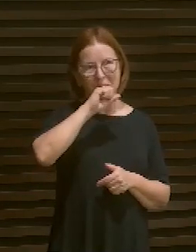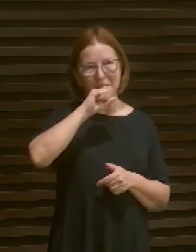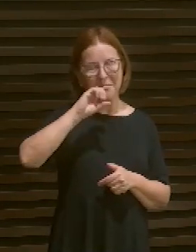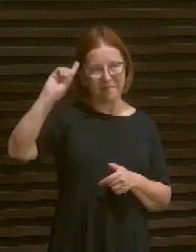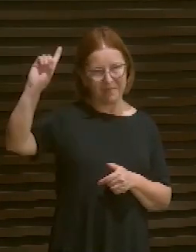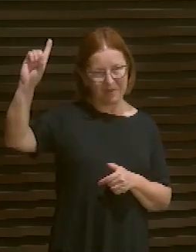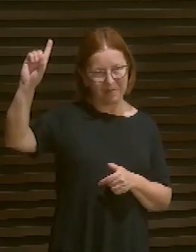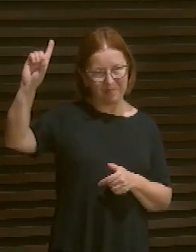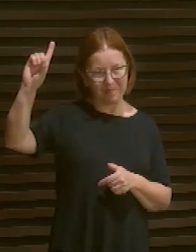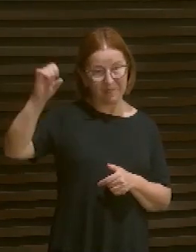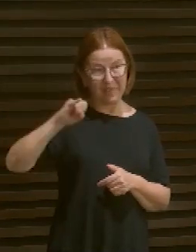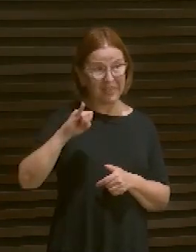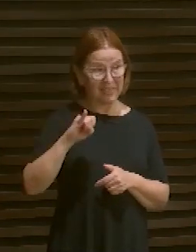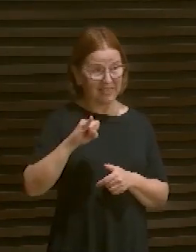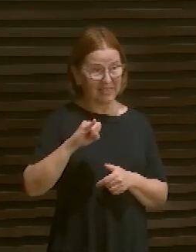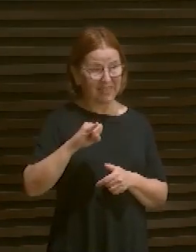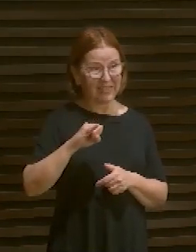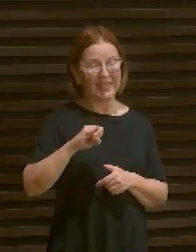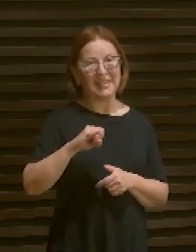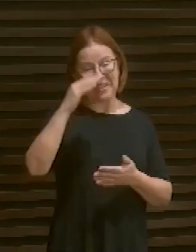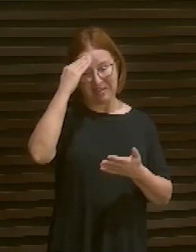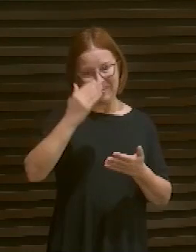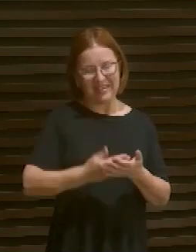Se ele tivesse, ele iria obedecer.